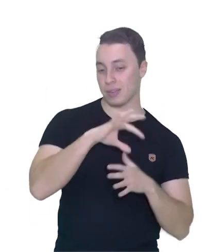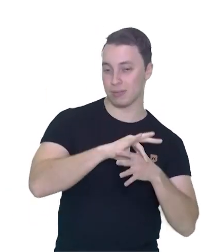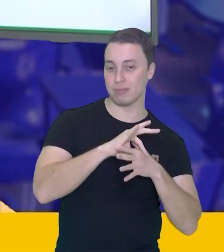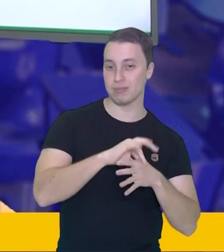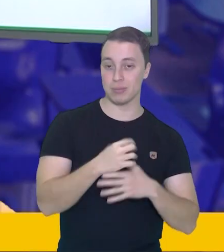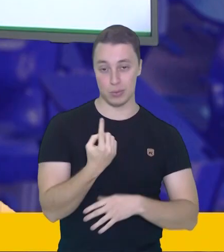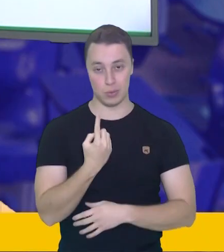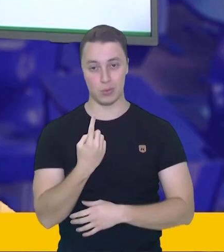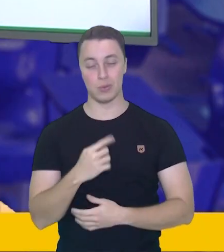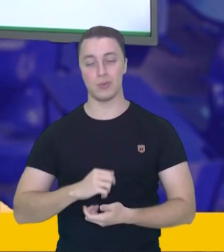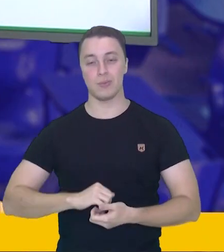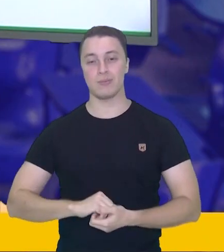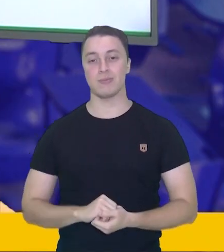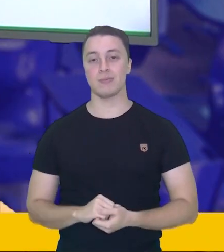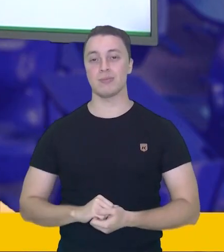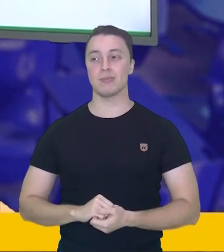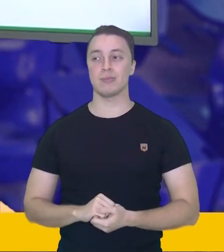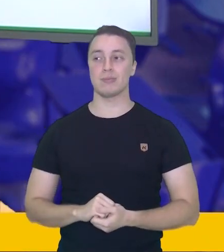nenhum.